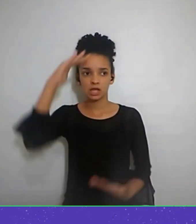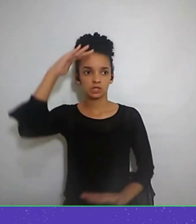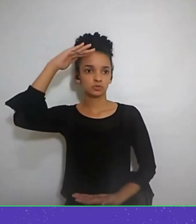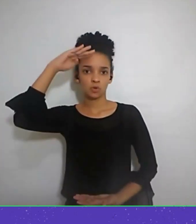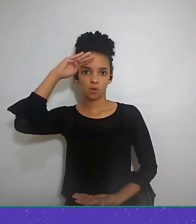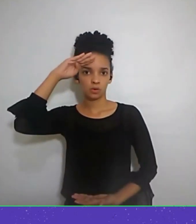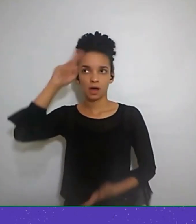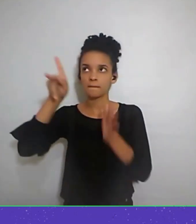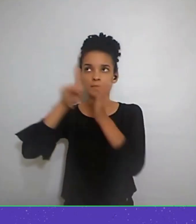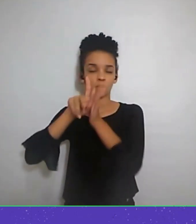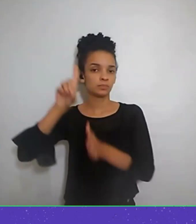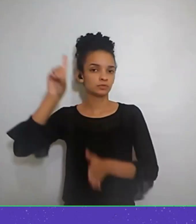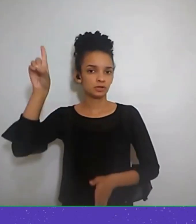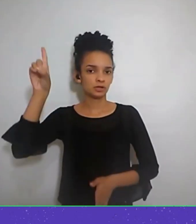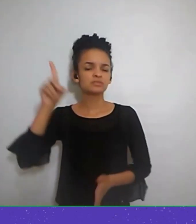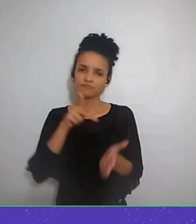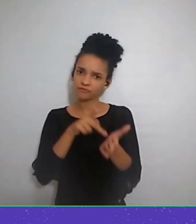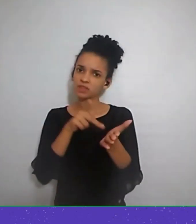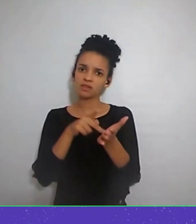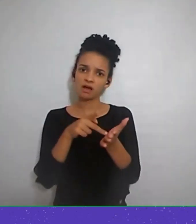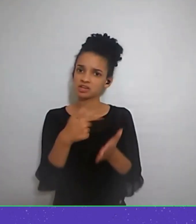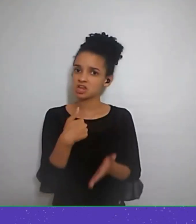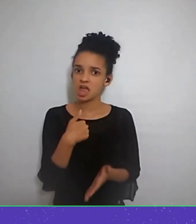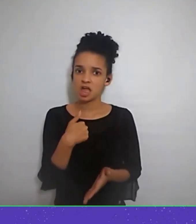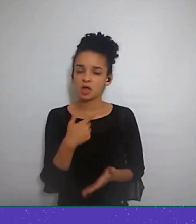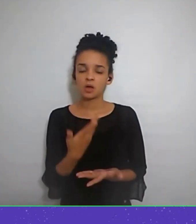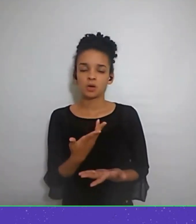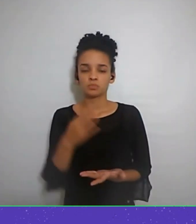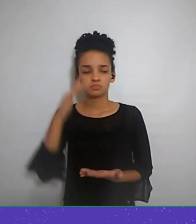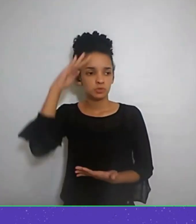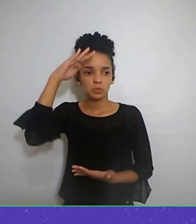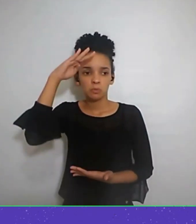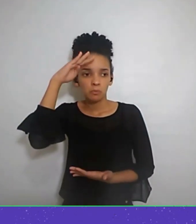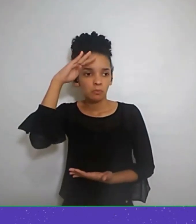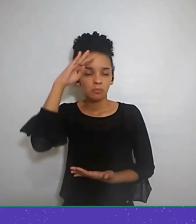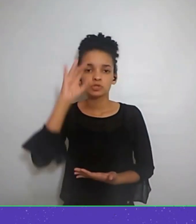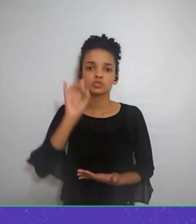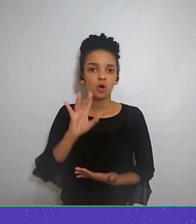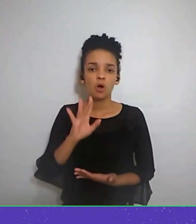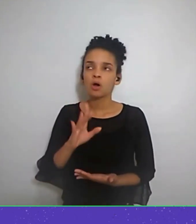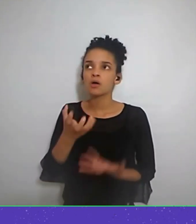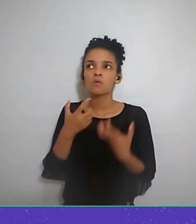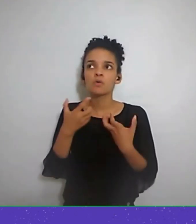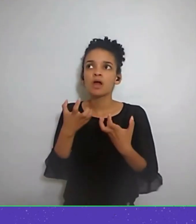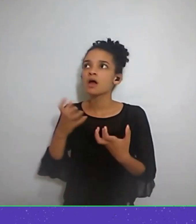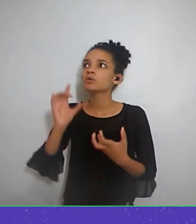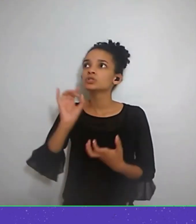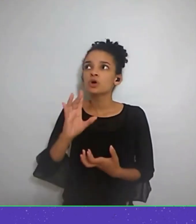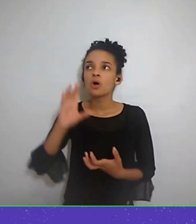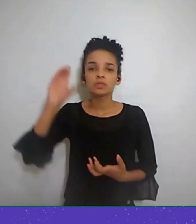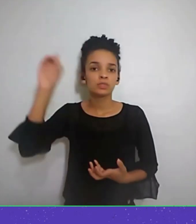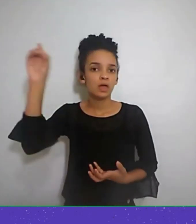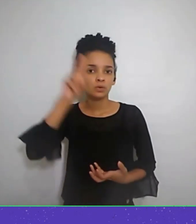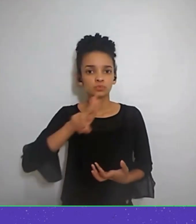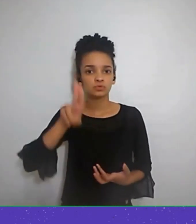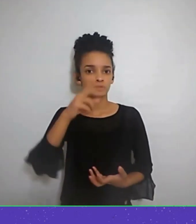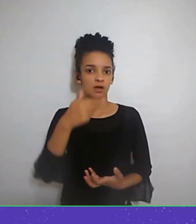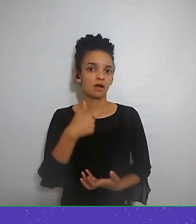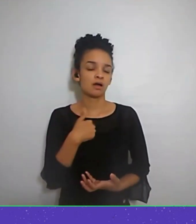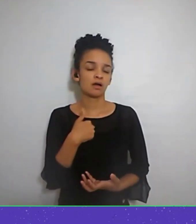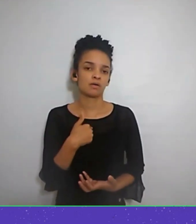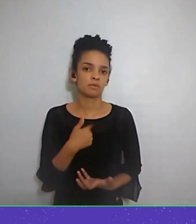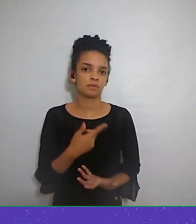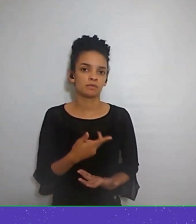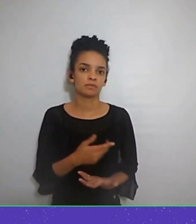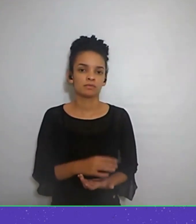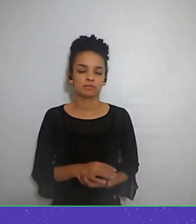eu só quero ser um canal pelo qual a vontade de Deus possa ser